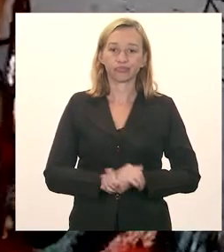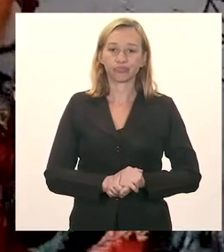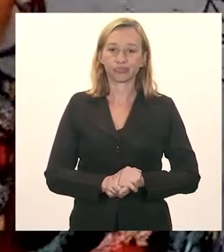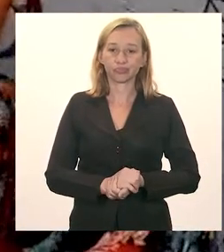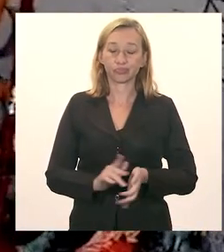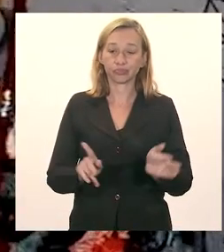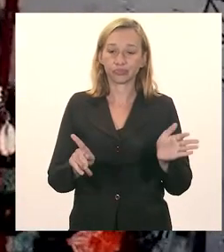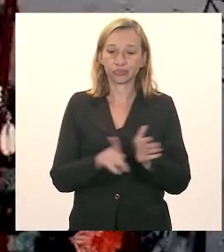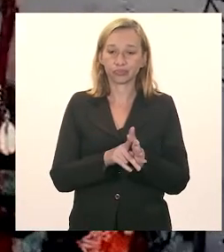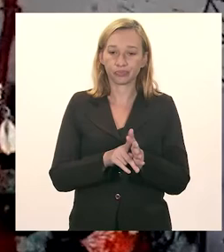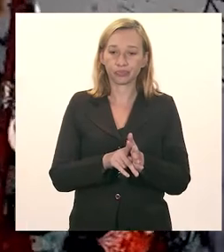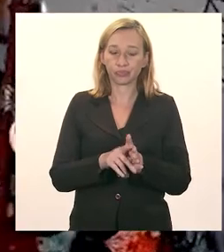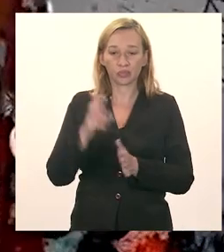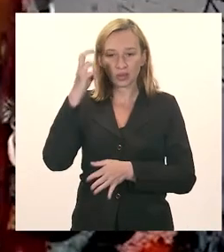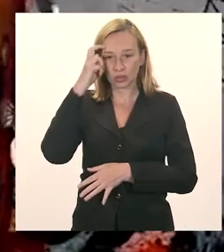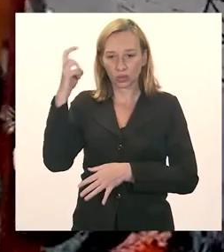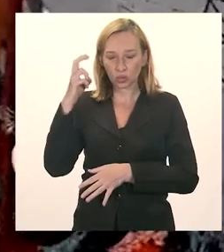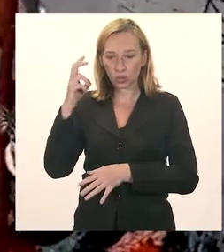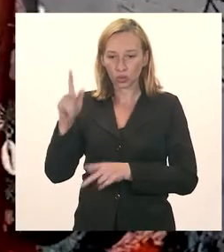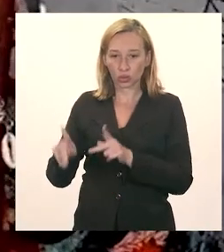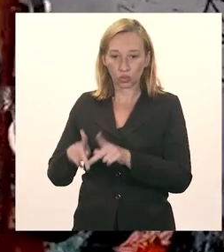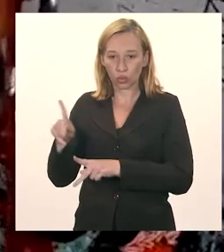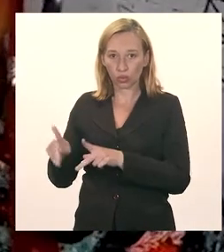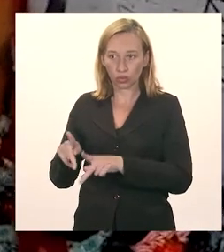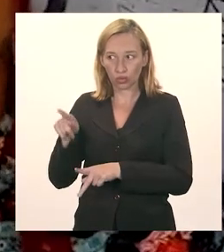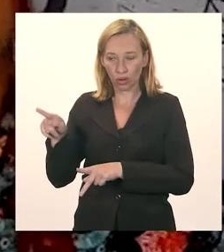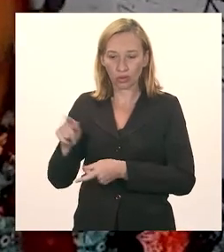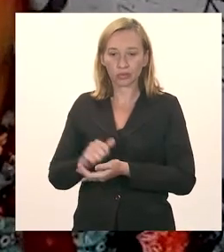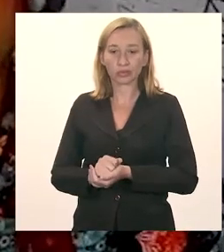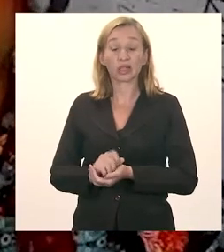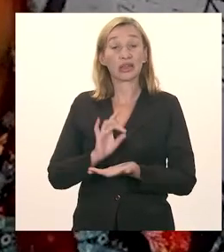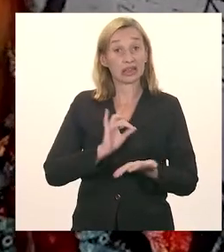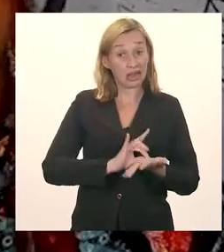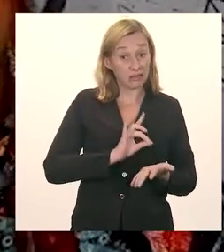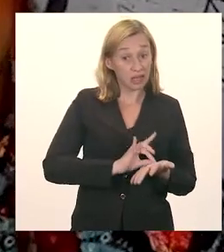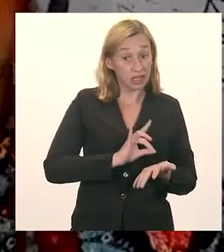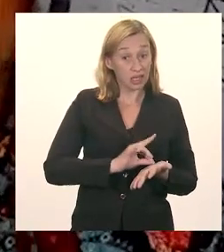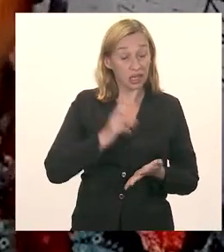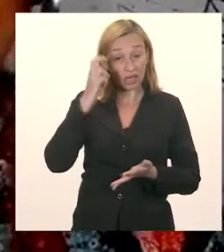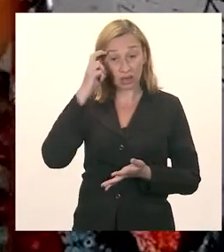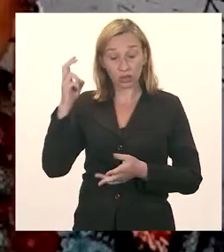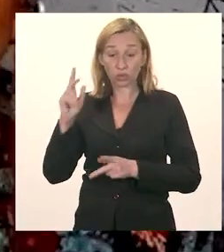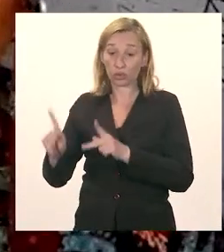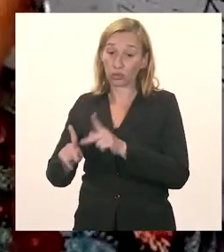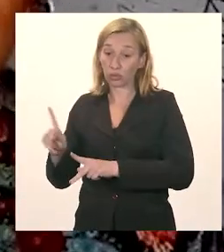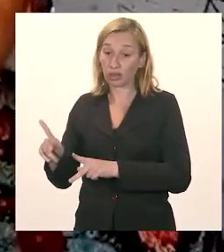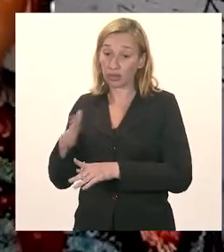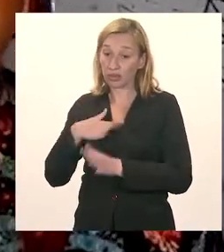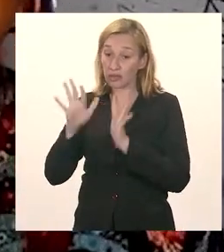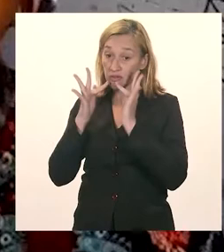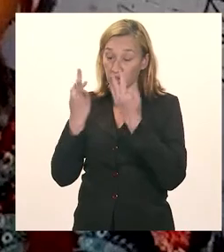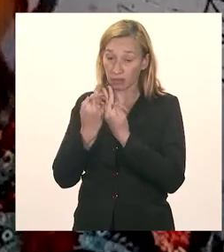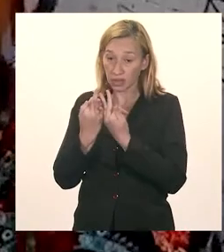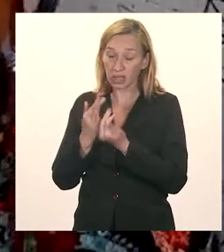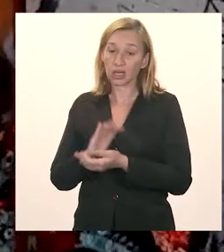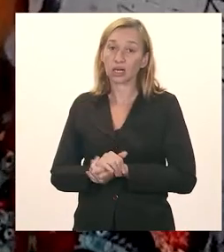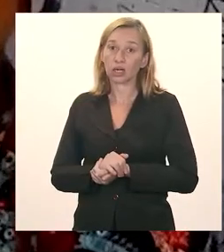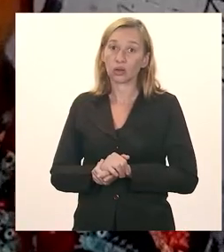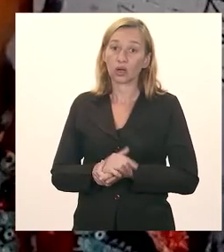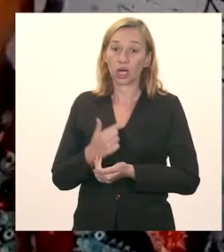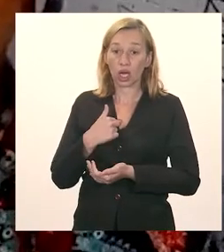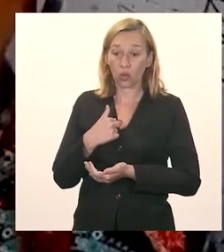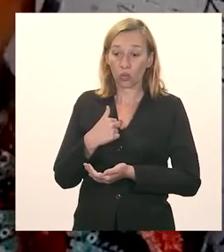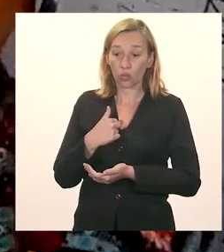fazem parte da cultura popular, né? Porque, na verdade, é a cultura popular da minha família.